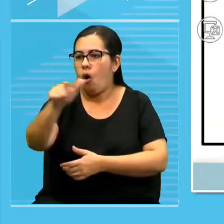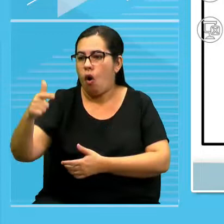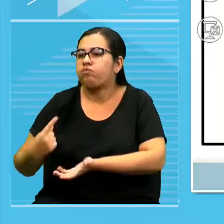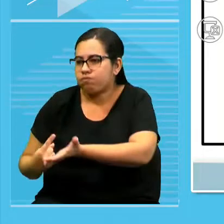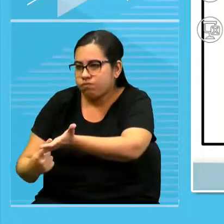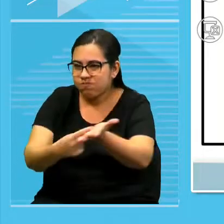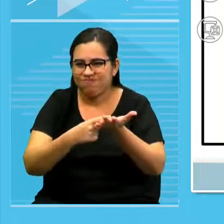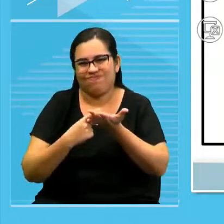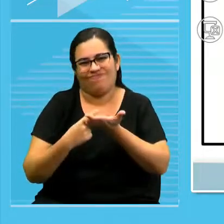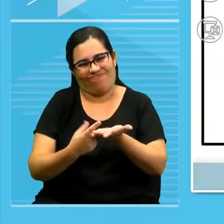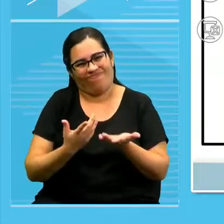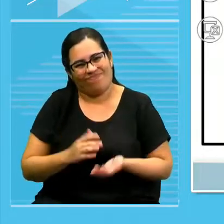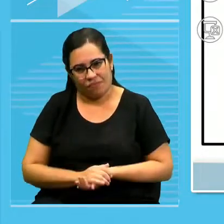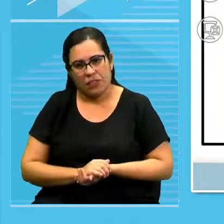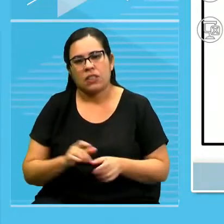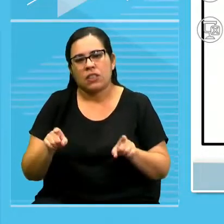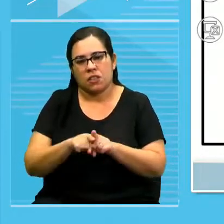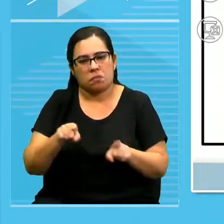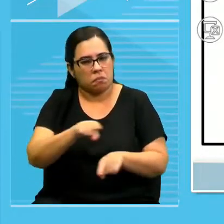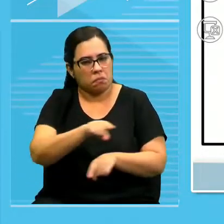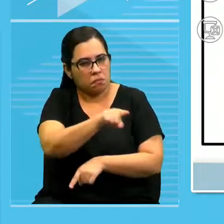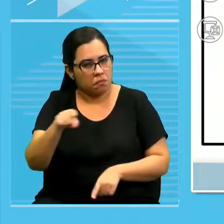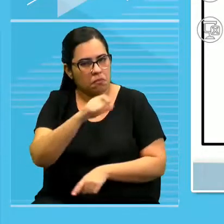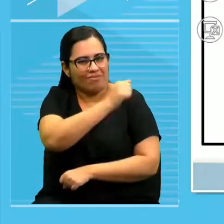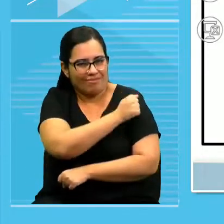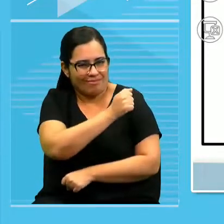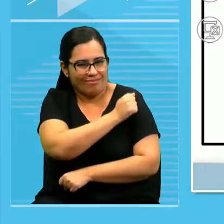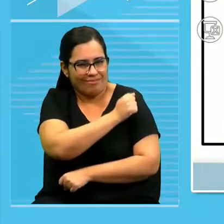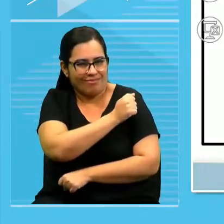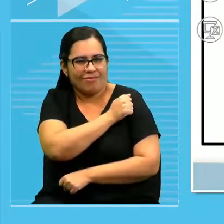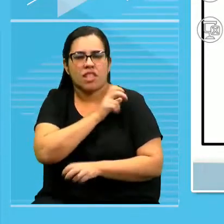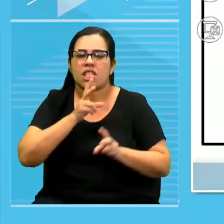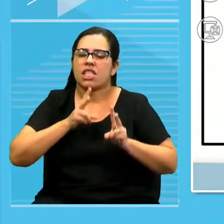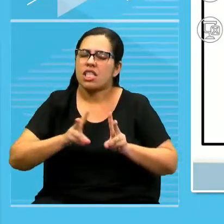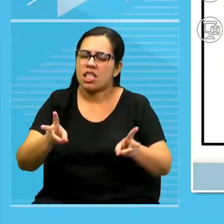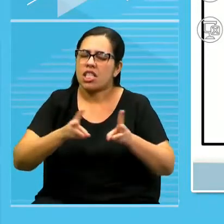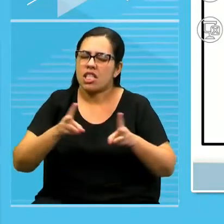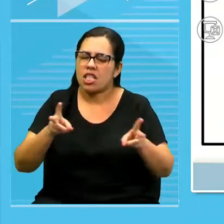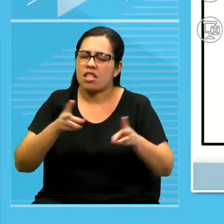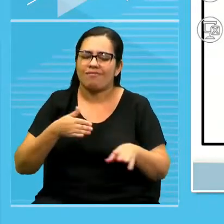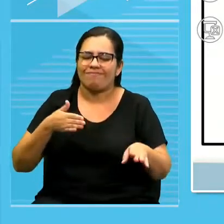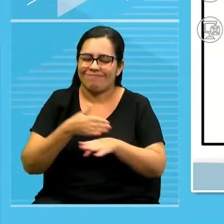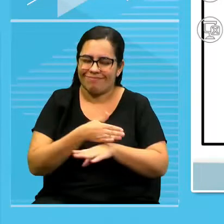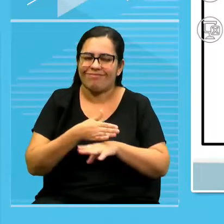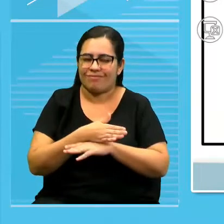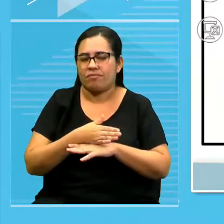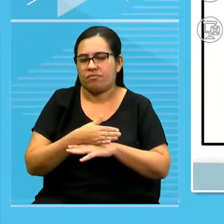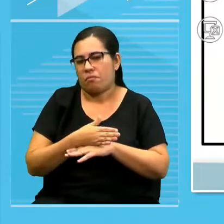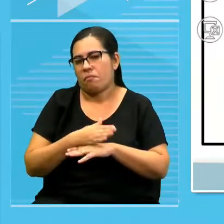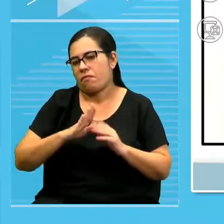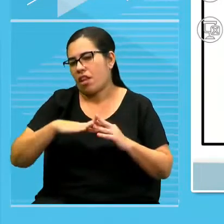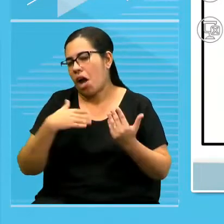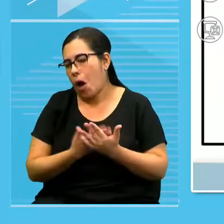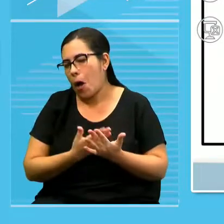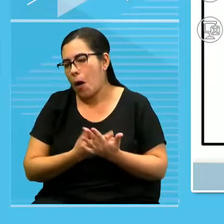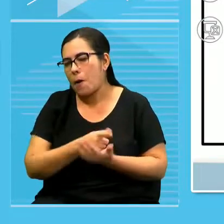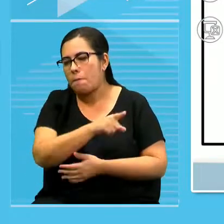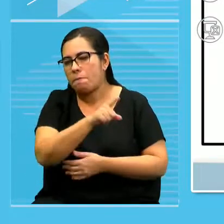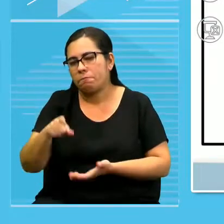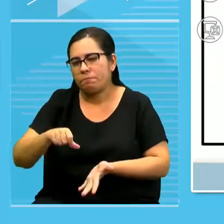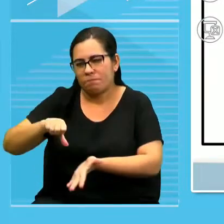né a Ana Cristina o Adriano que estão sempre comigo o pessoal de Ribeiro o pessoal